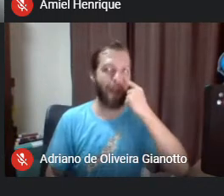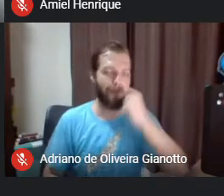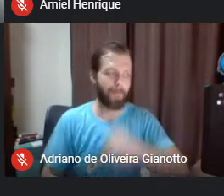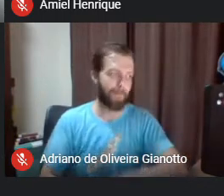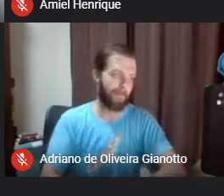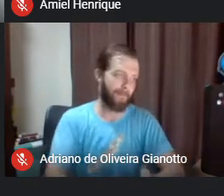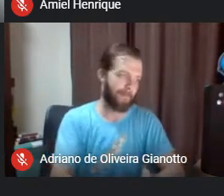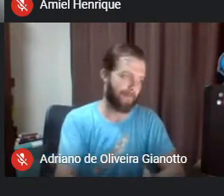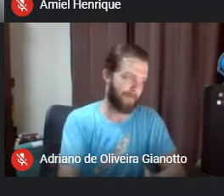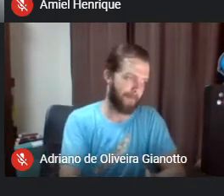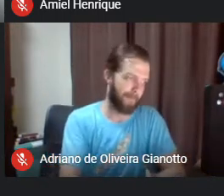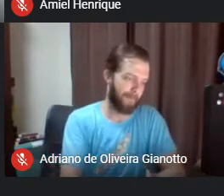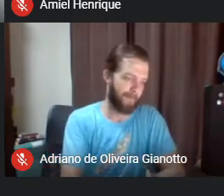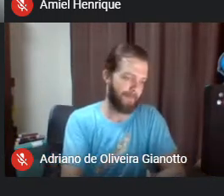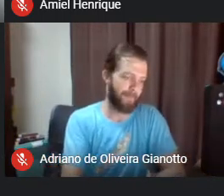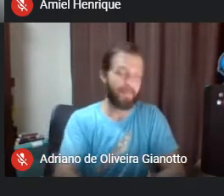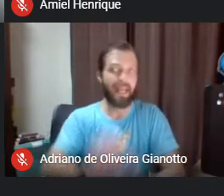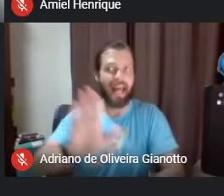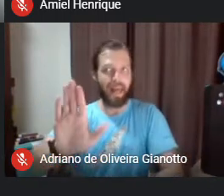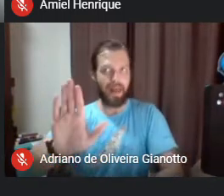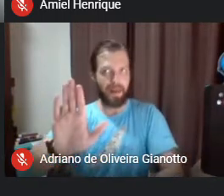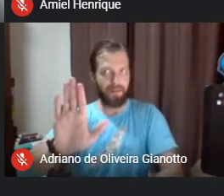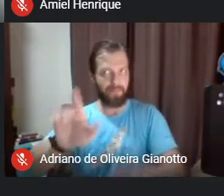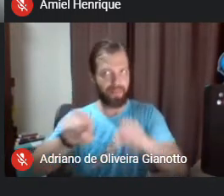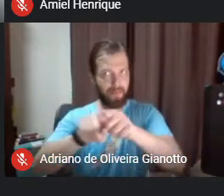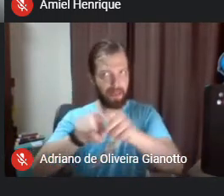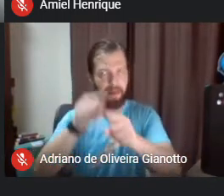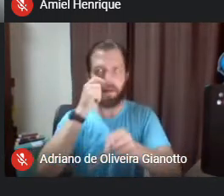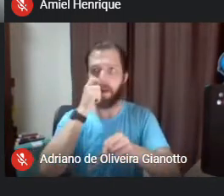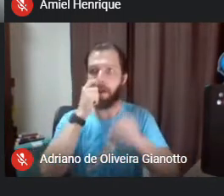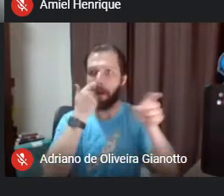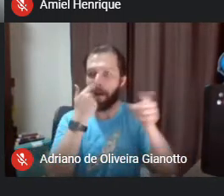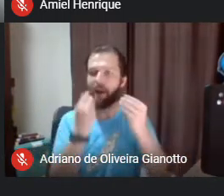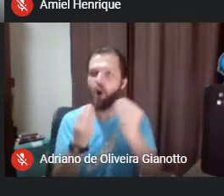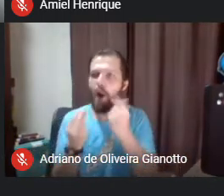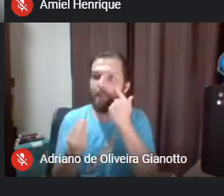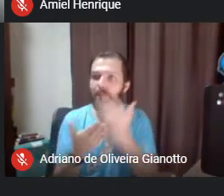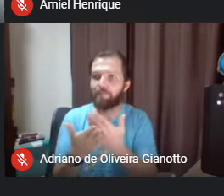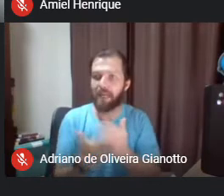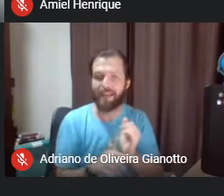Ela não tinha força política. Quem tinha força política, vocês verão, quer ver?